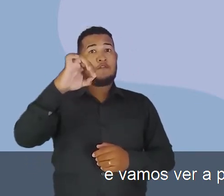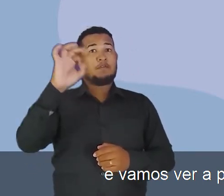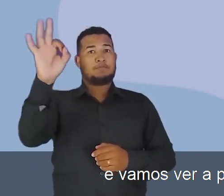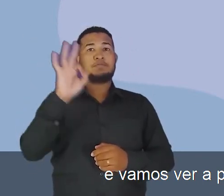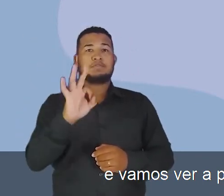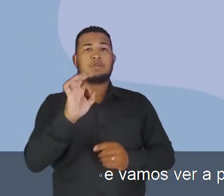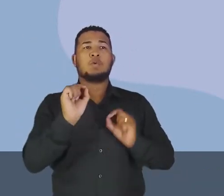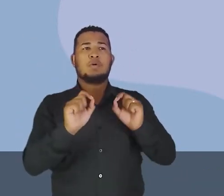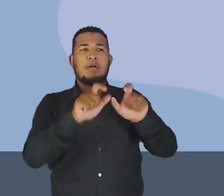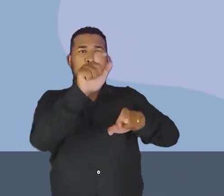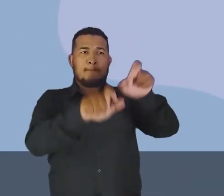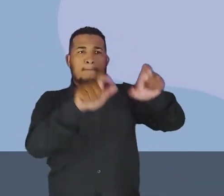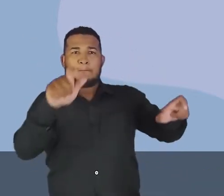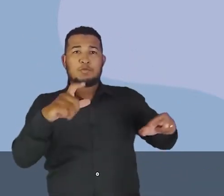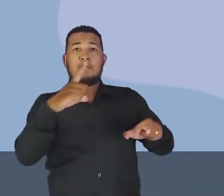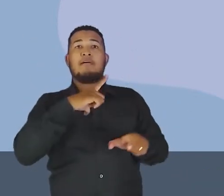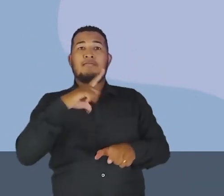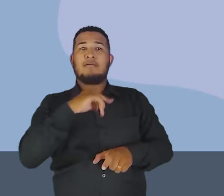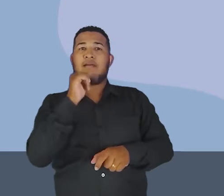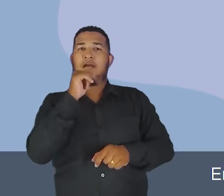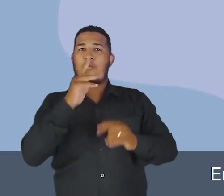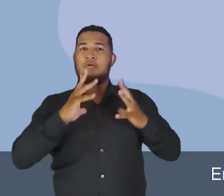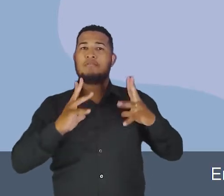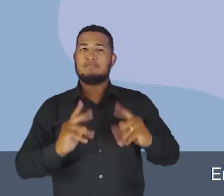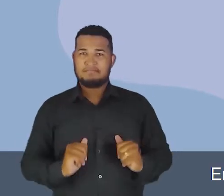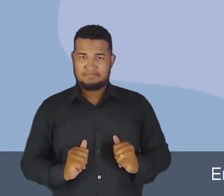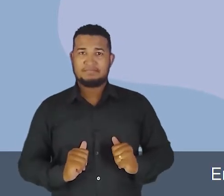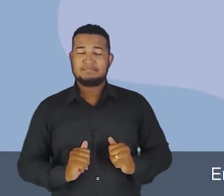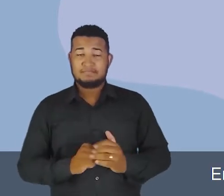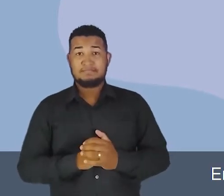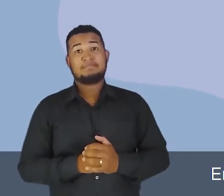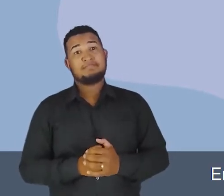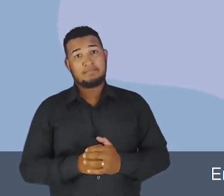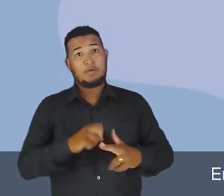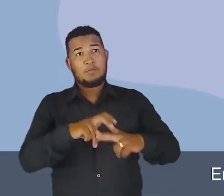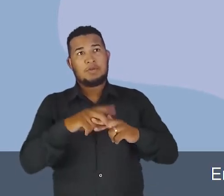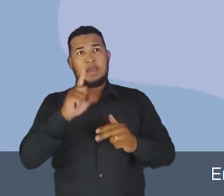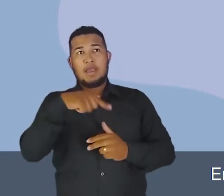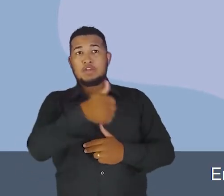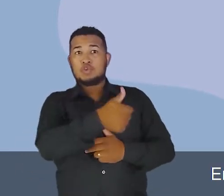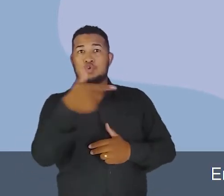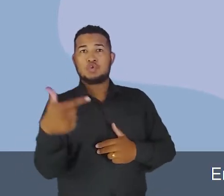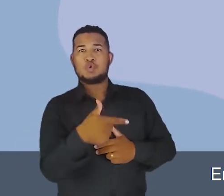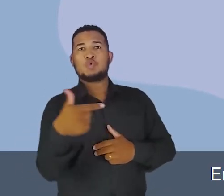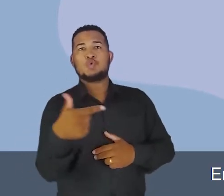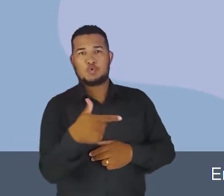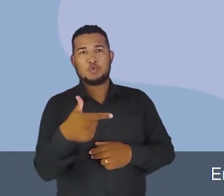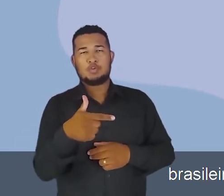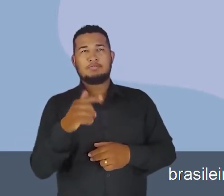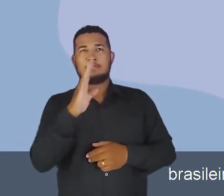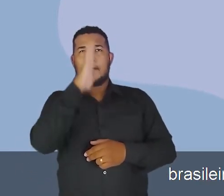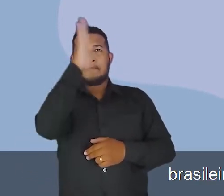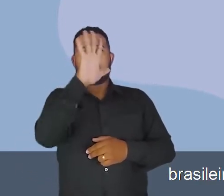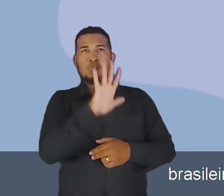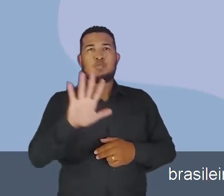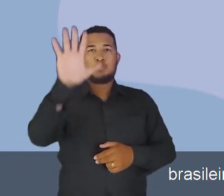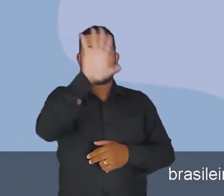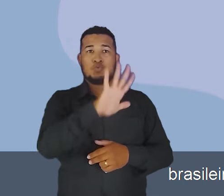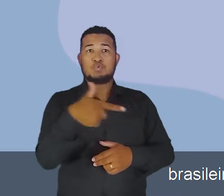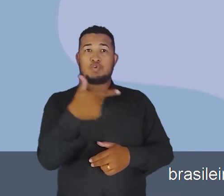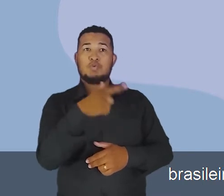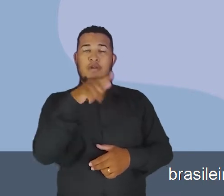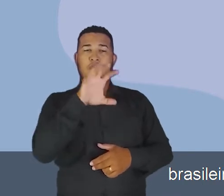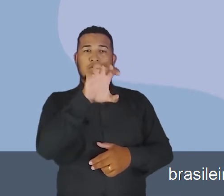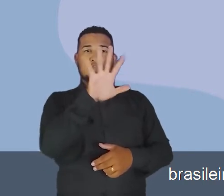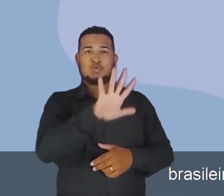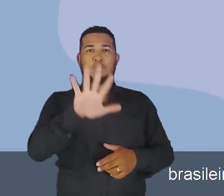da população que possui água tratada, né? Então, fica em segundo lugar em relação ao território brasileiro. Em